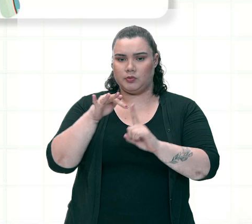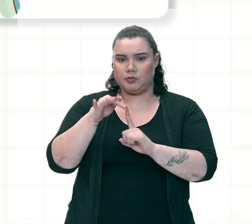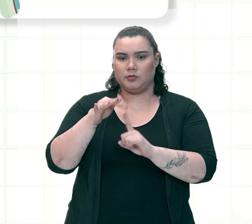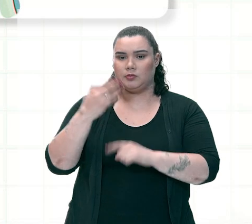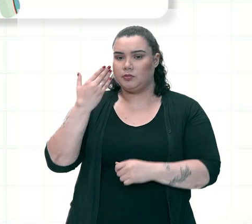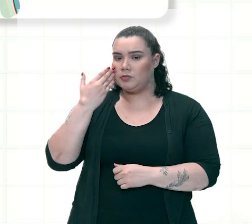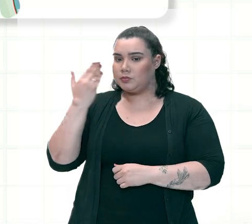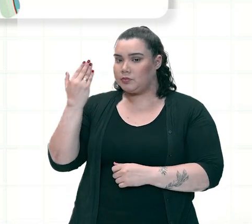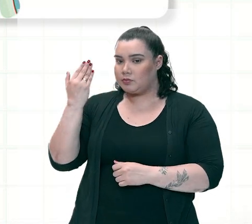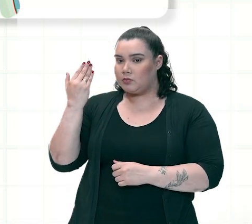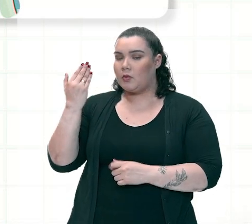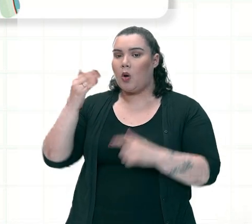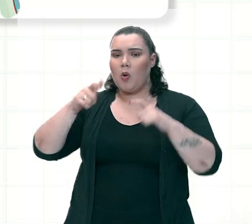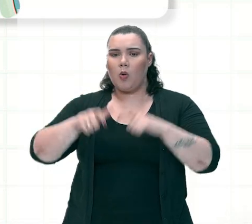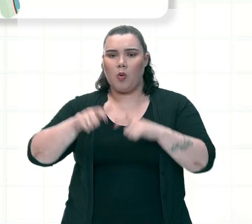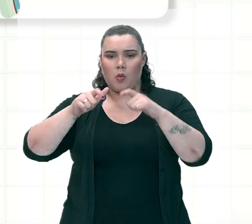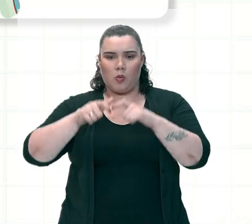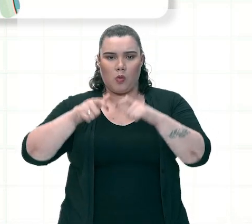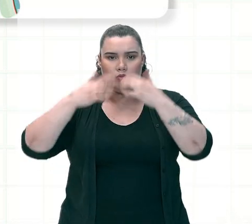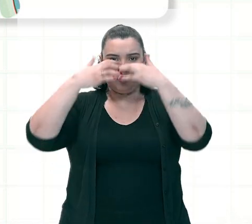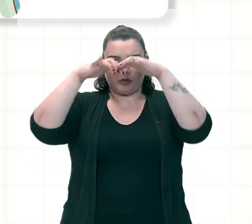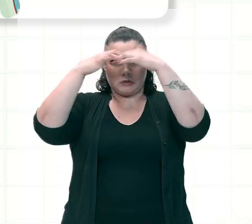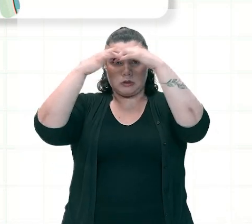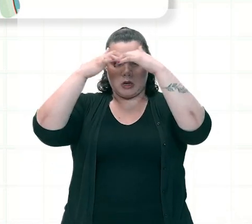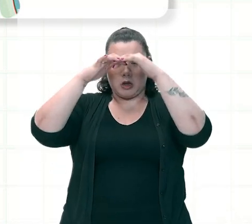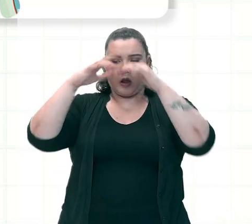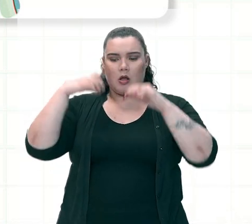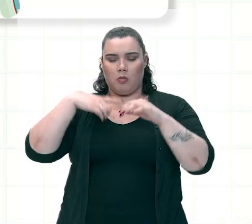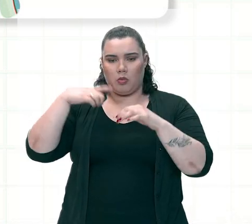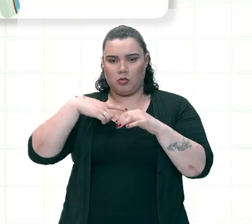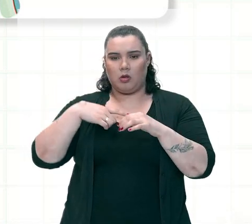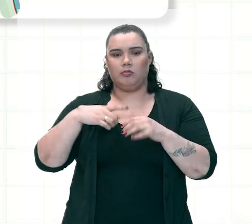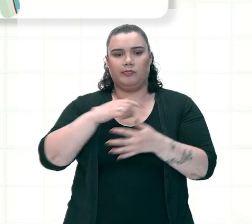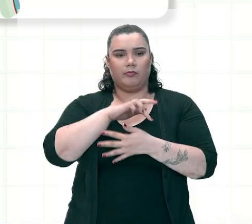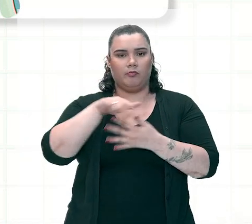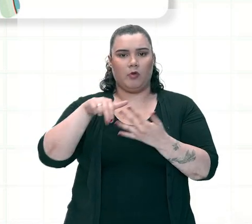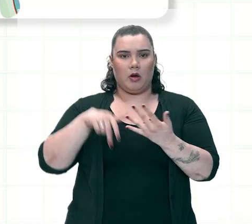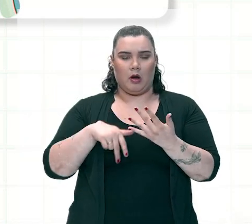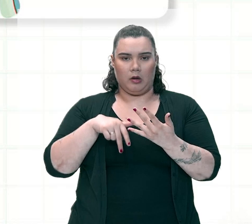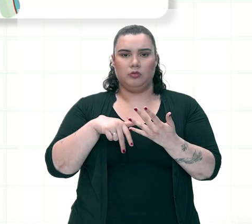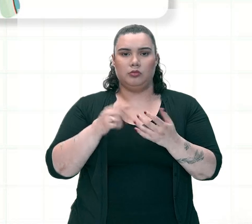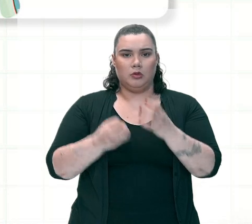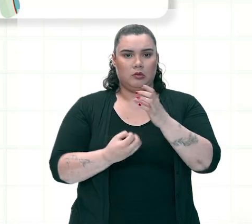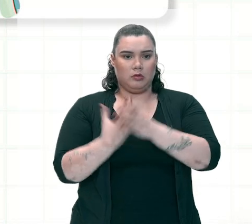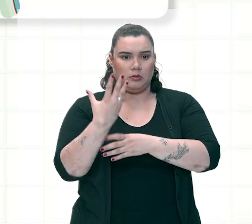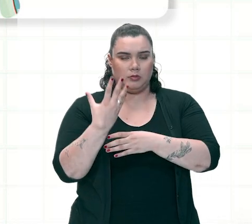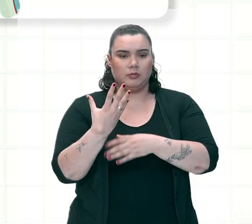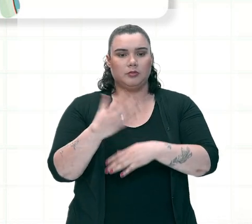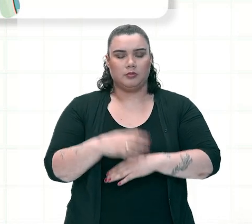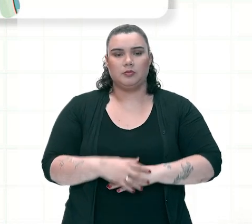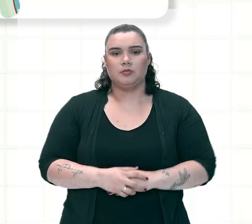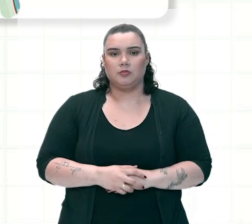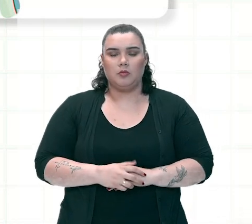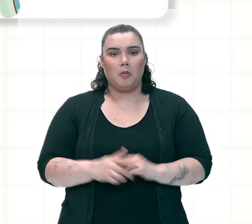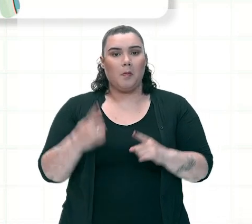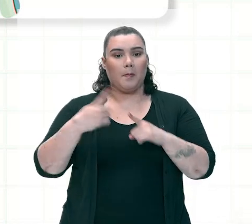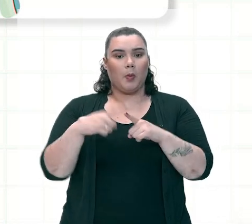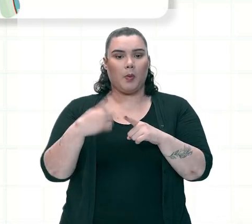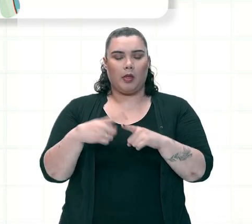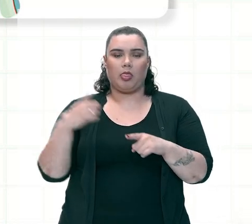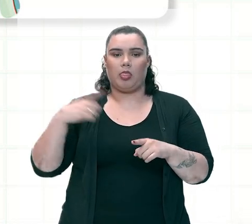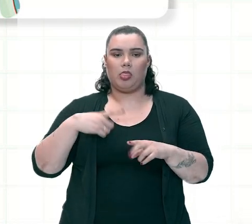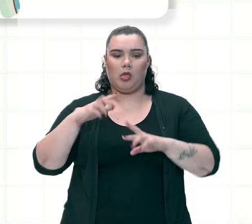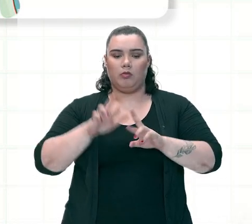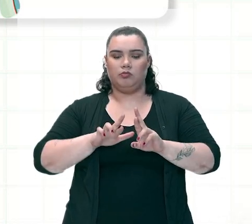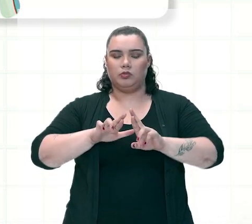hipófise, que é chamada glândula mestre, tem por função aí produzir diferentes hormônios. Então ela vai ter diversas atuações por